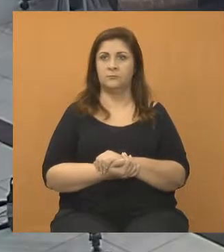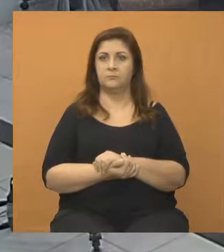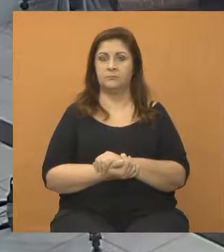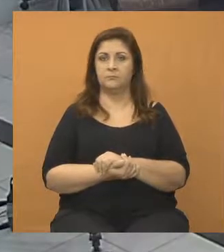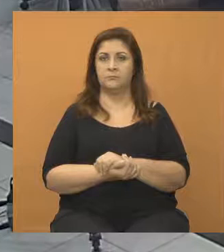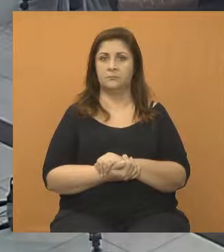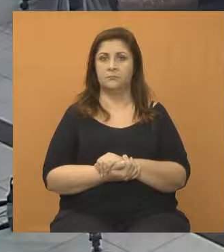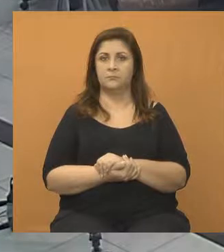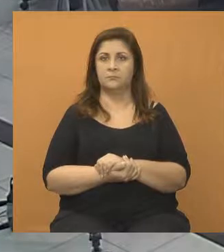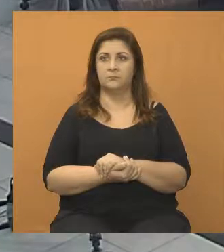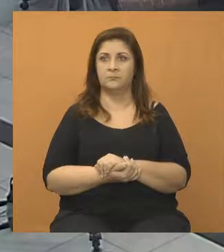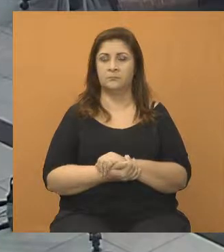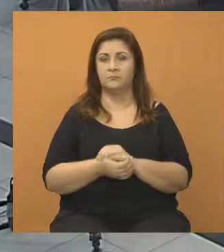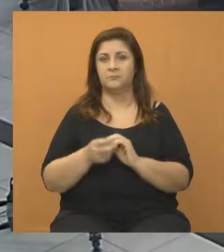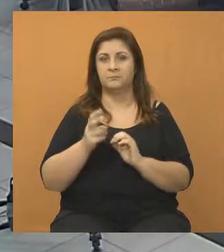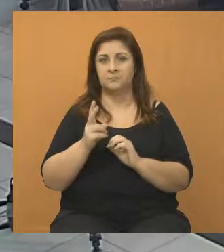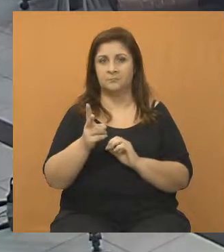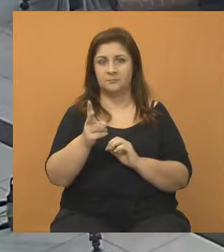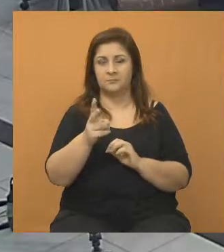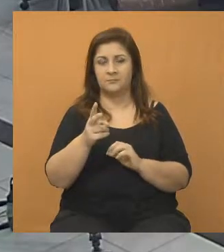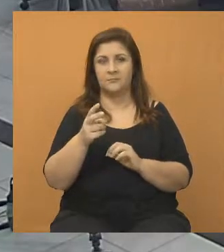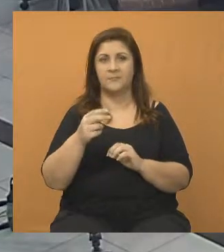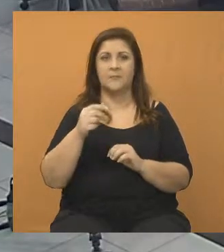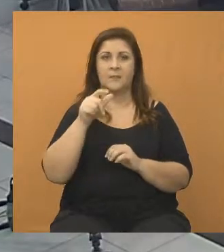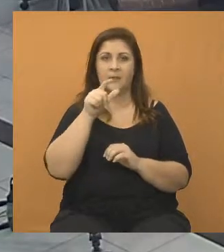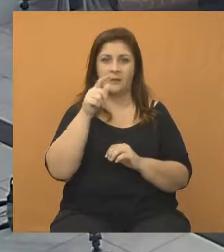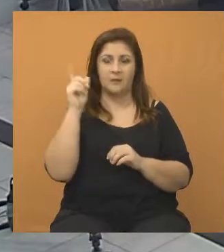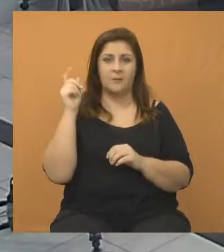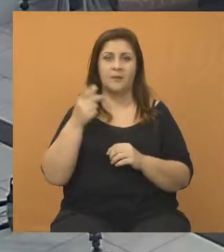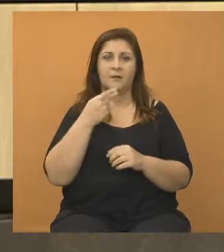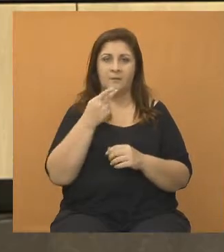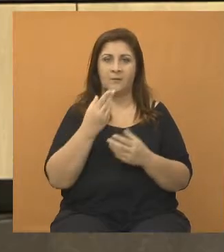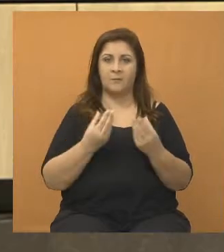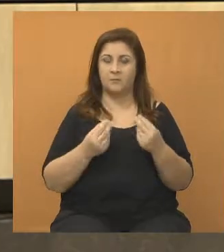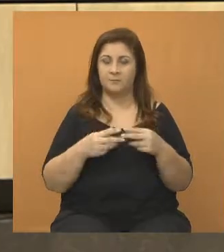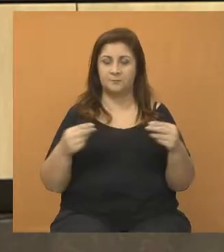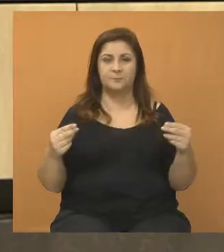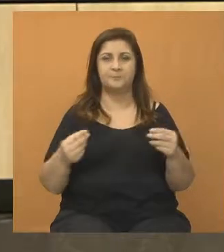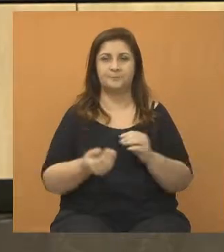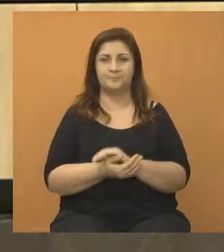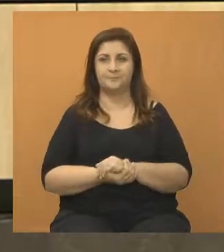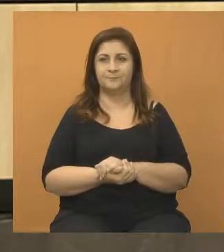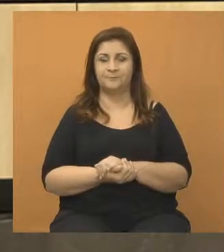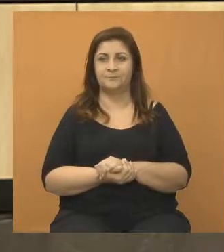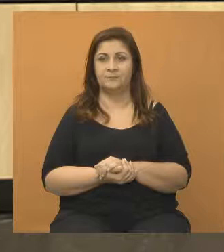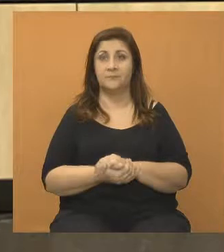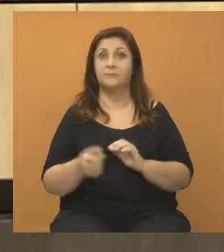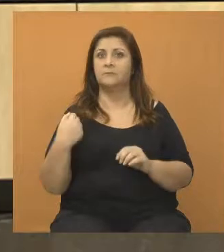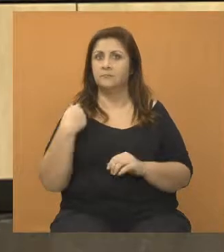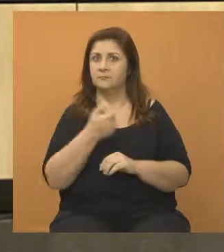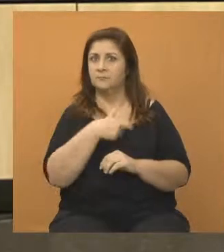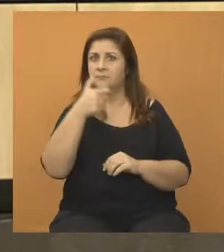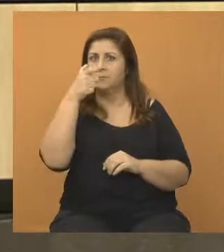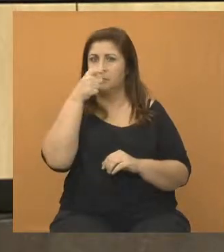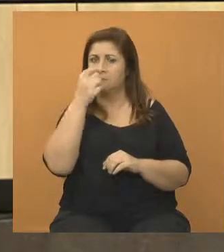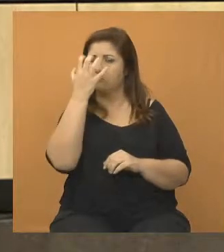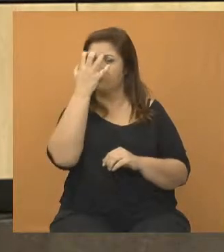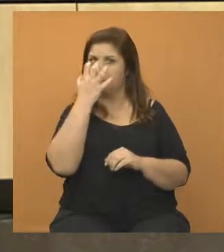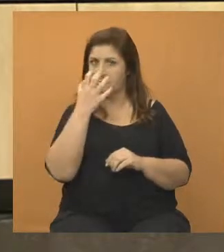Eu vou começar, porque sempre eu anoto um monte de coisa, né? Primeiro, a gente vê a seriedade que